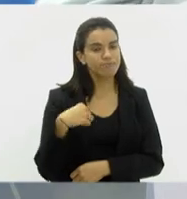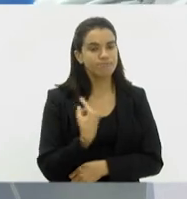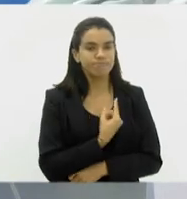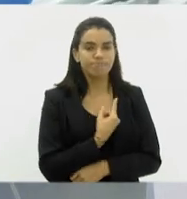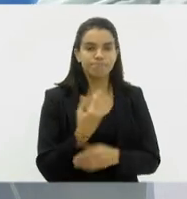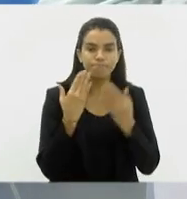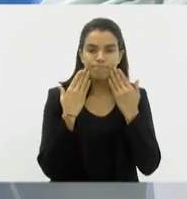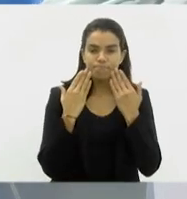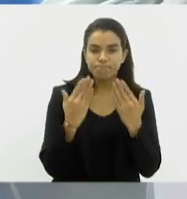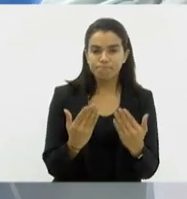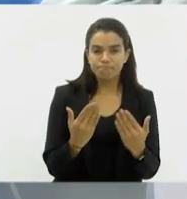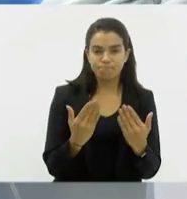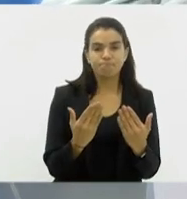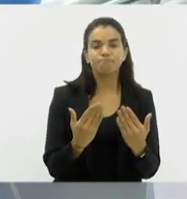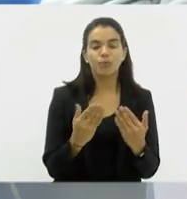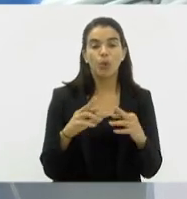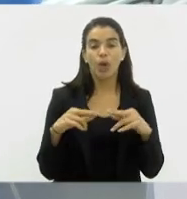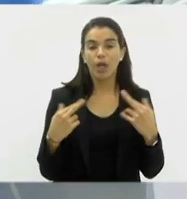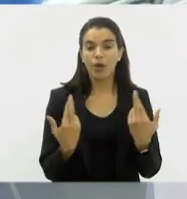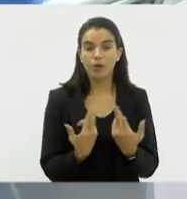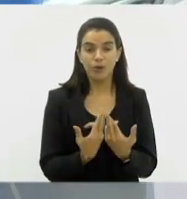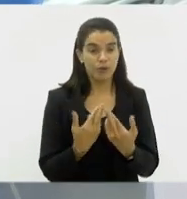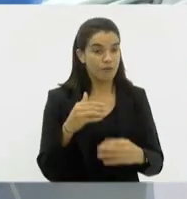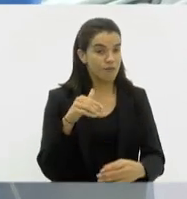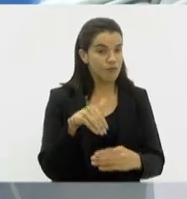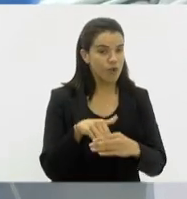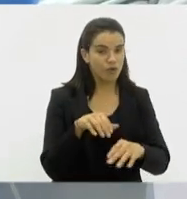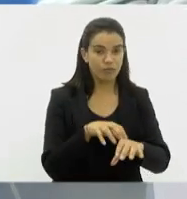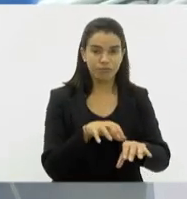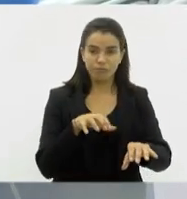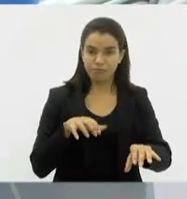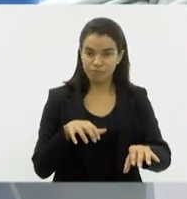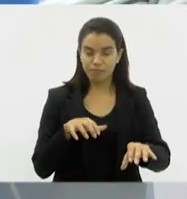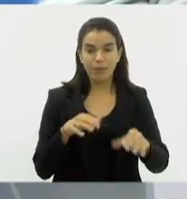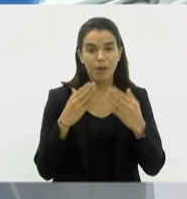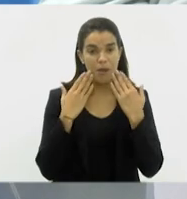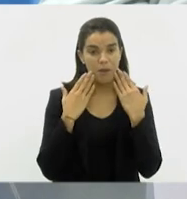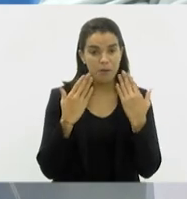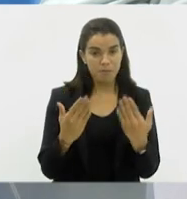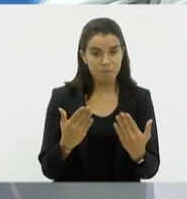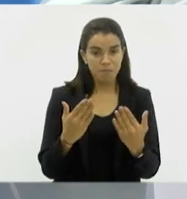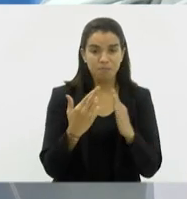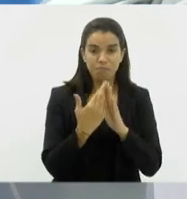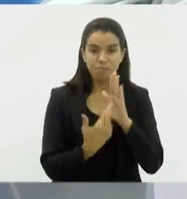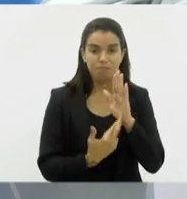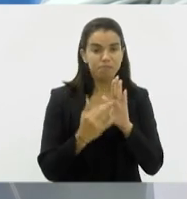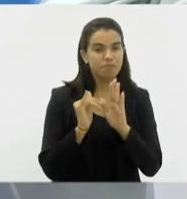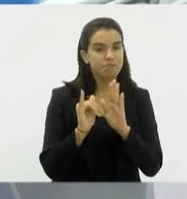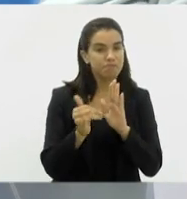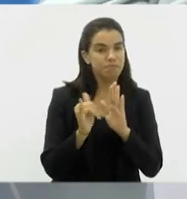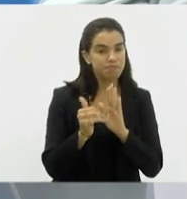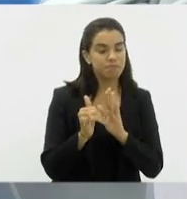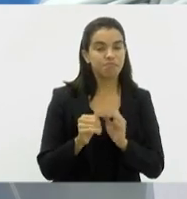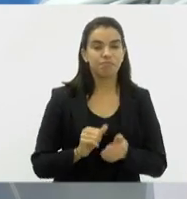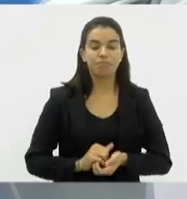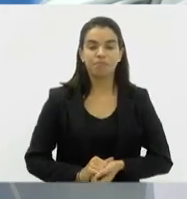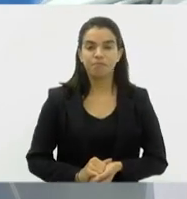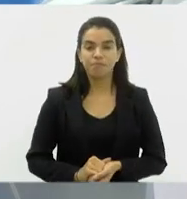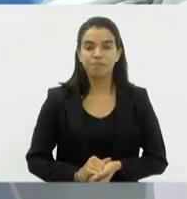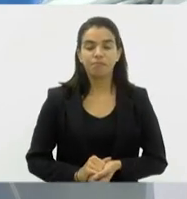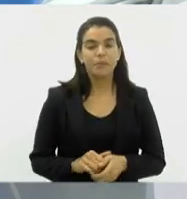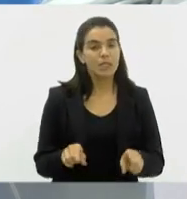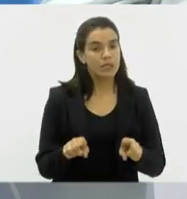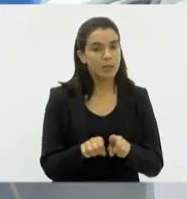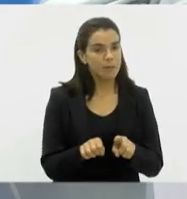apresentamos aqui o voto divergente ao voto apresentado pelo relator inclusive